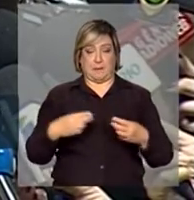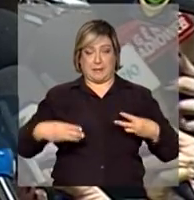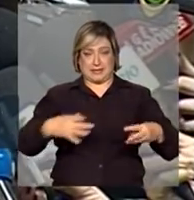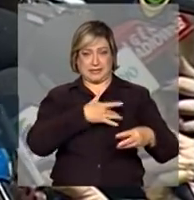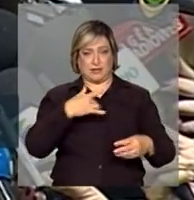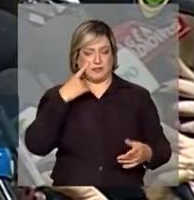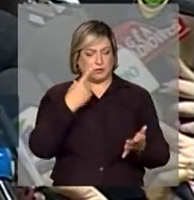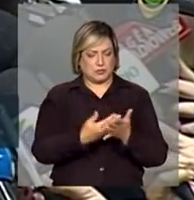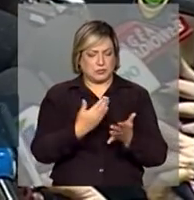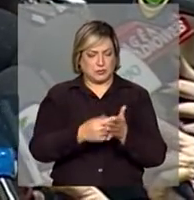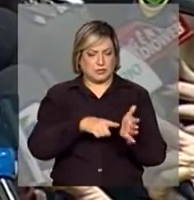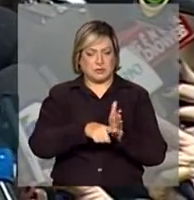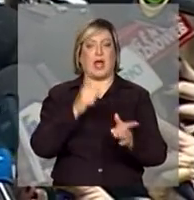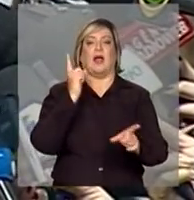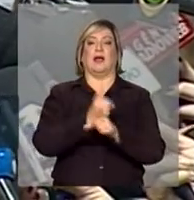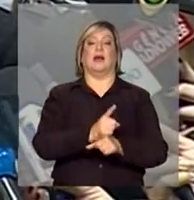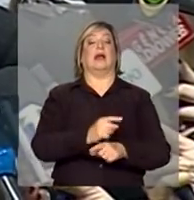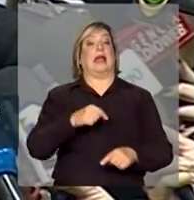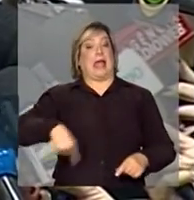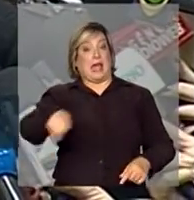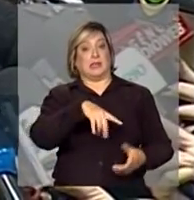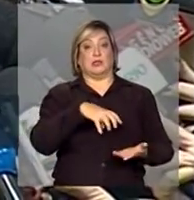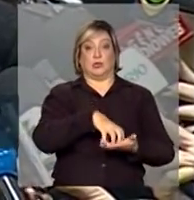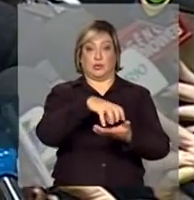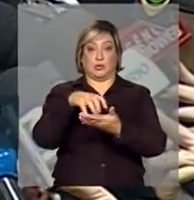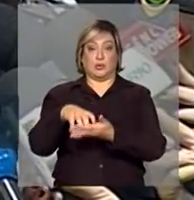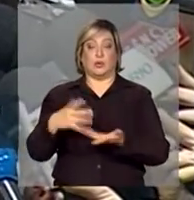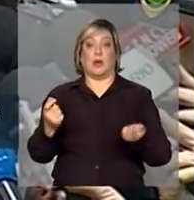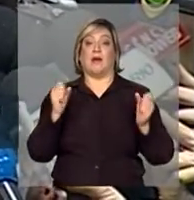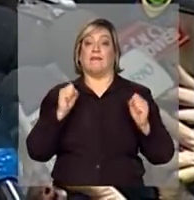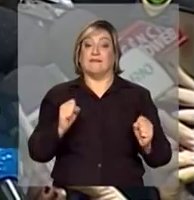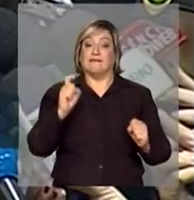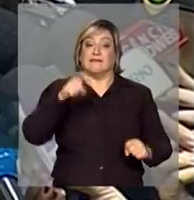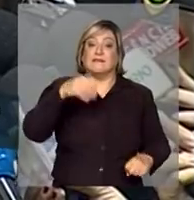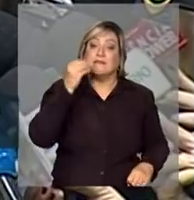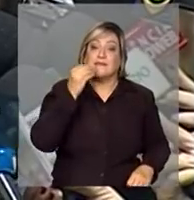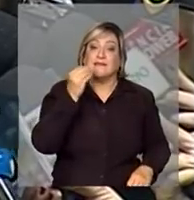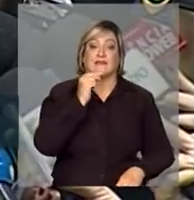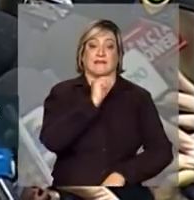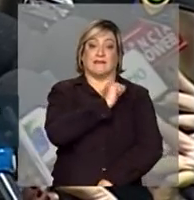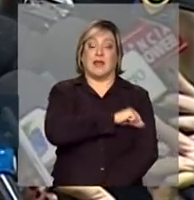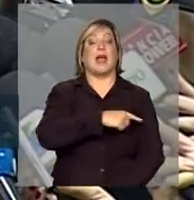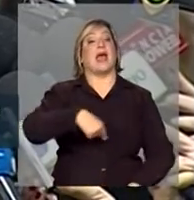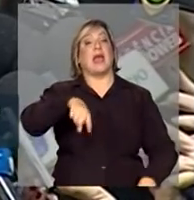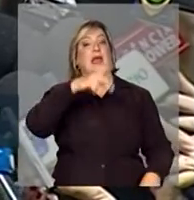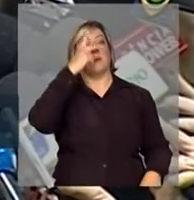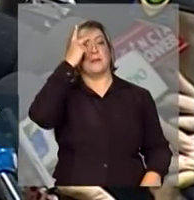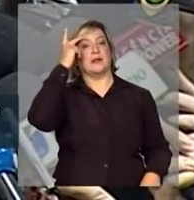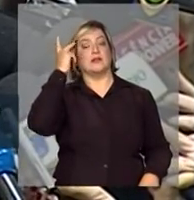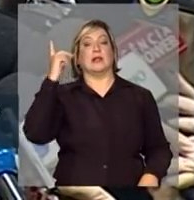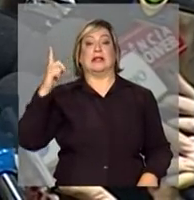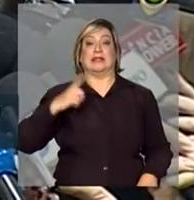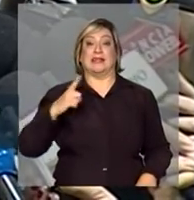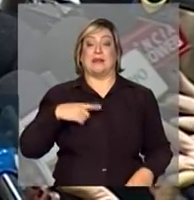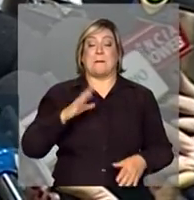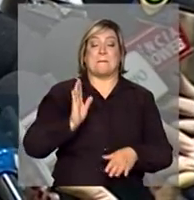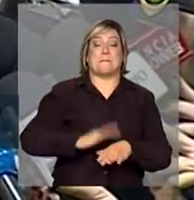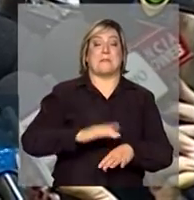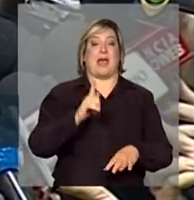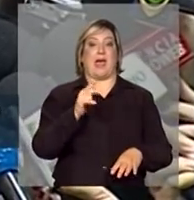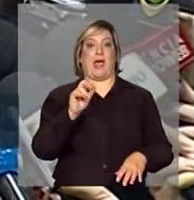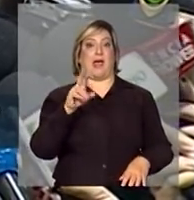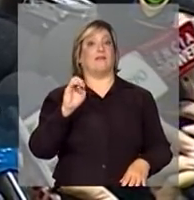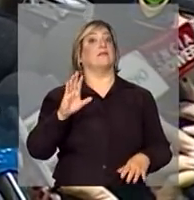mostra exatamente que esses grupos que poderiam ser vacinados são grupos que tiveram quadros mais graves ou